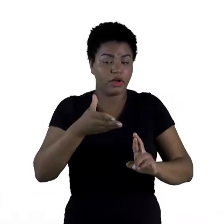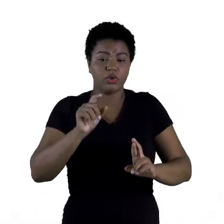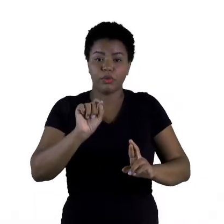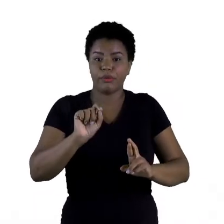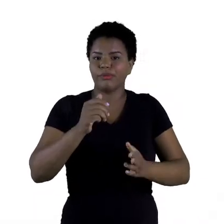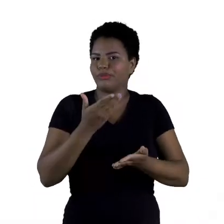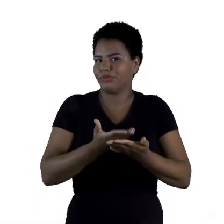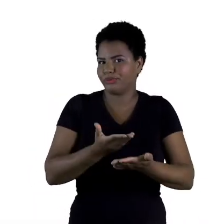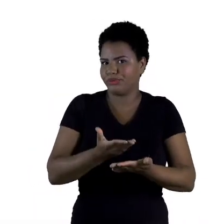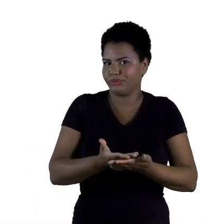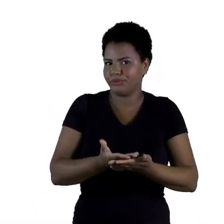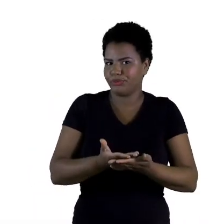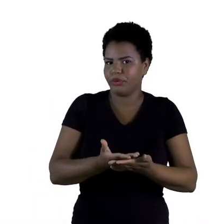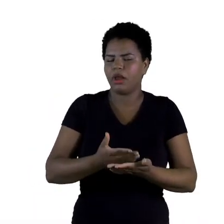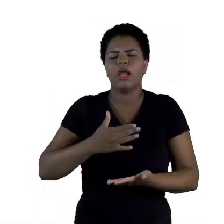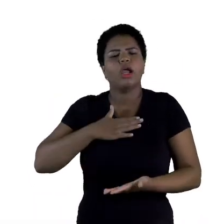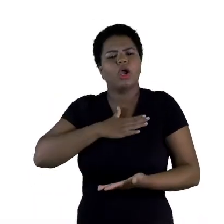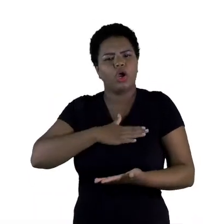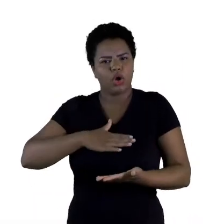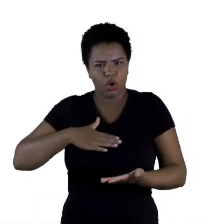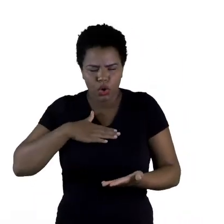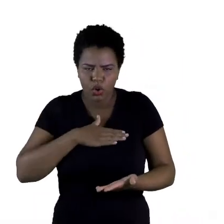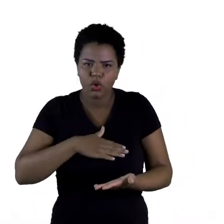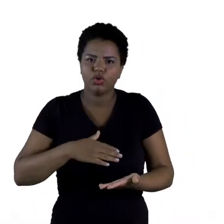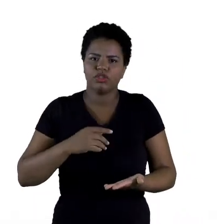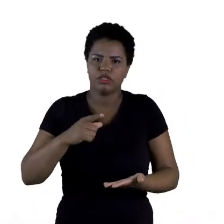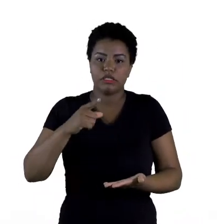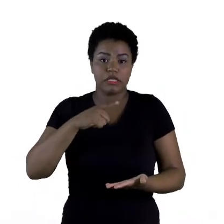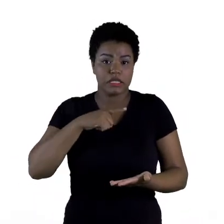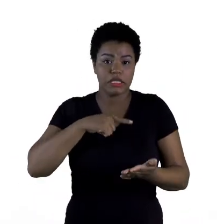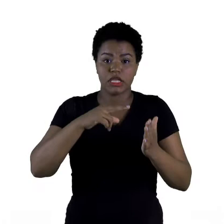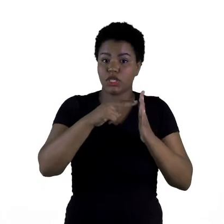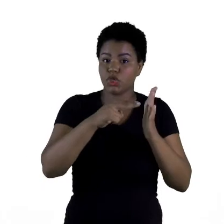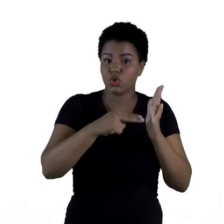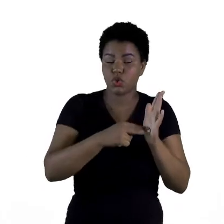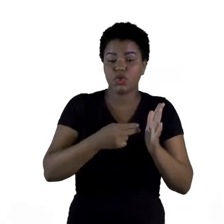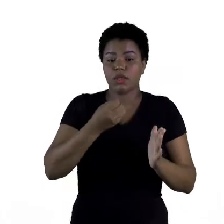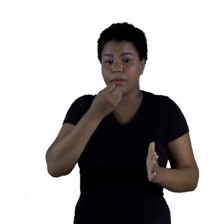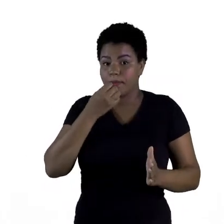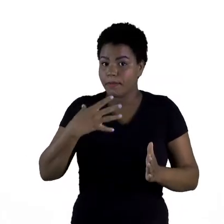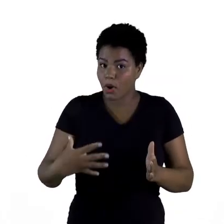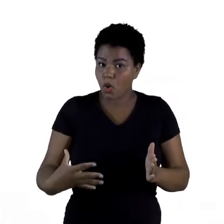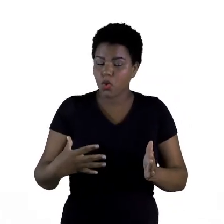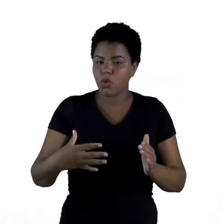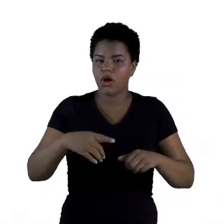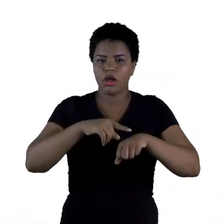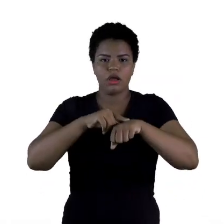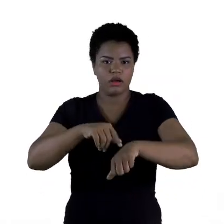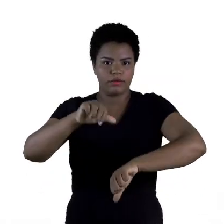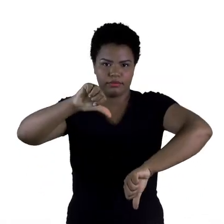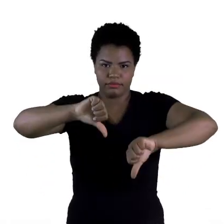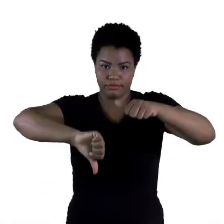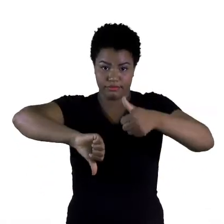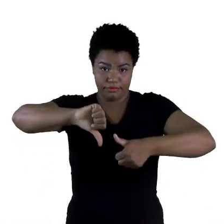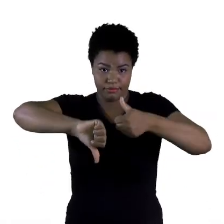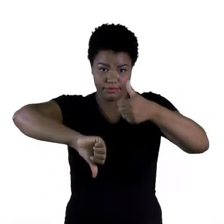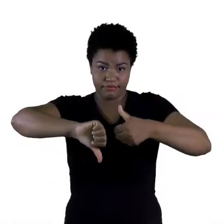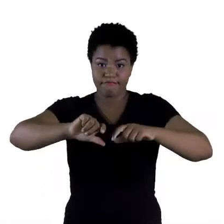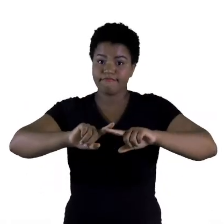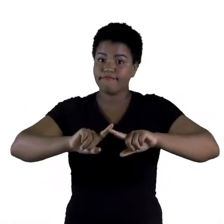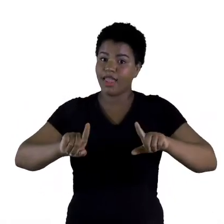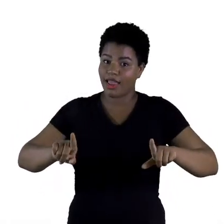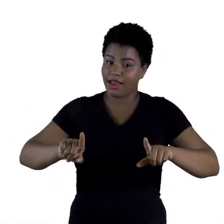Ele gosta de tirar notas excelentes, ele gosta dos bons resultados na avaliação, mas para